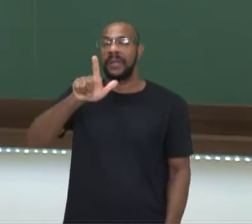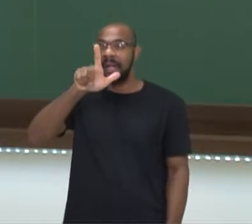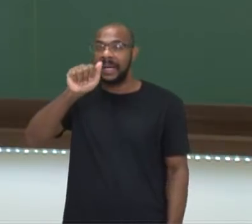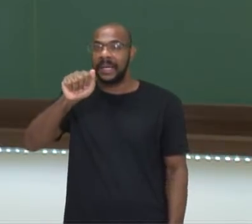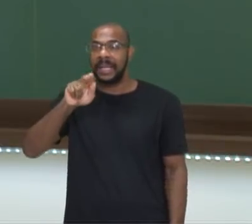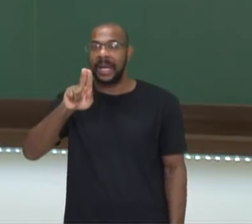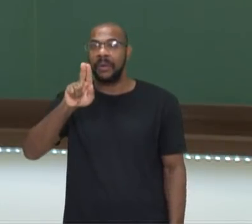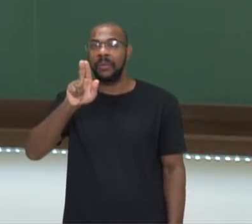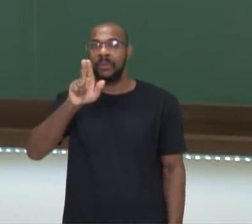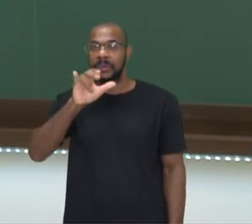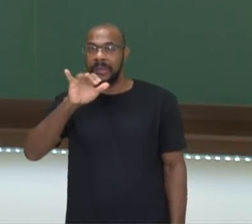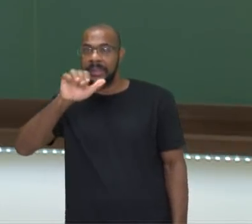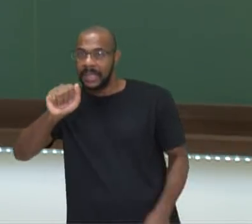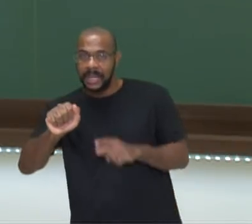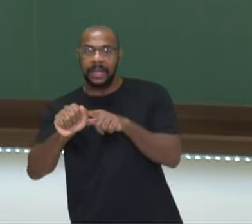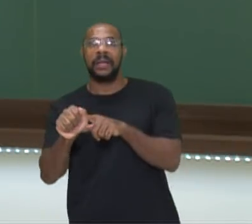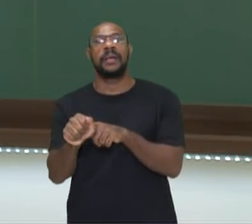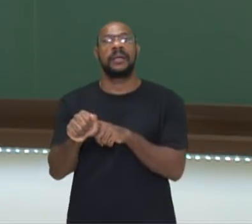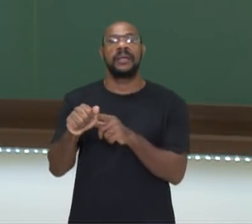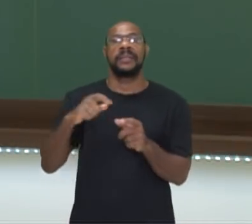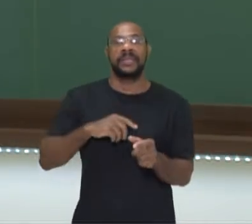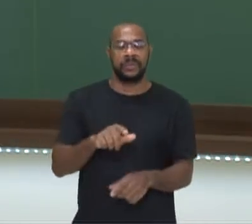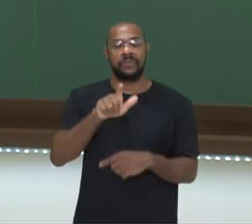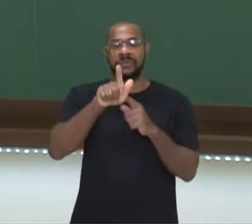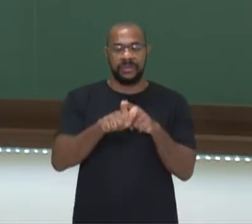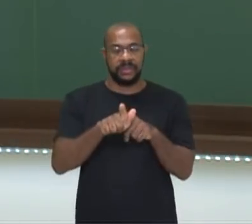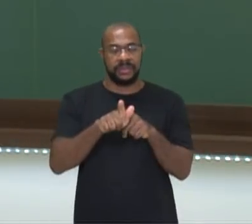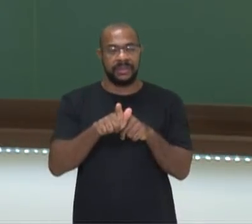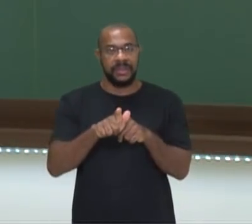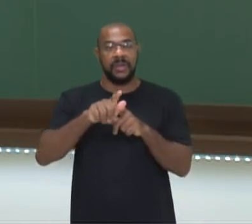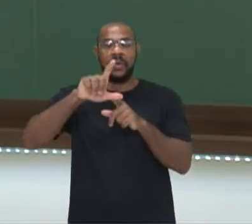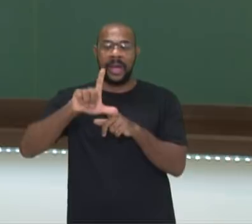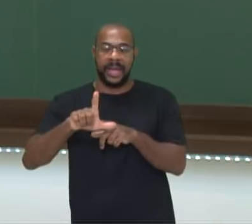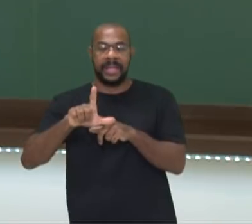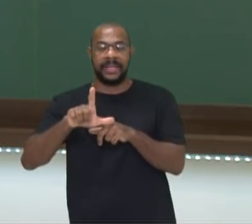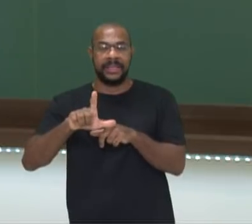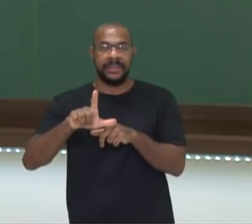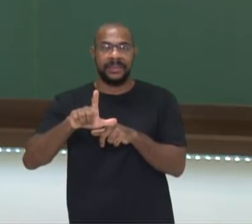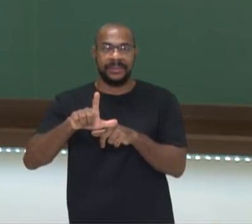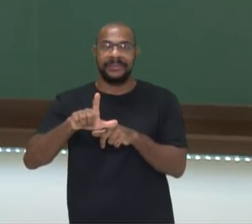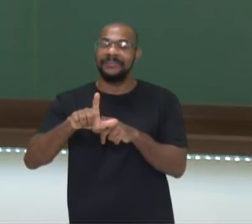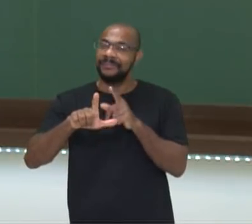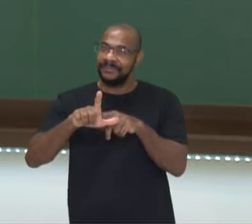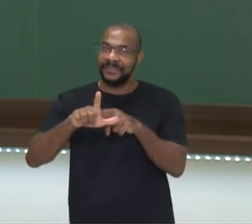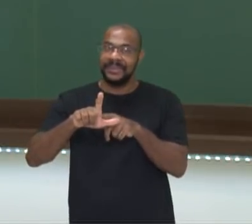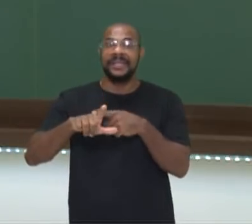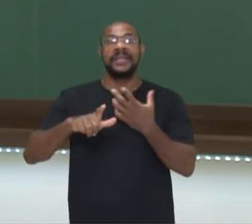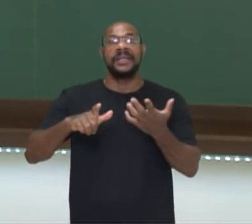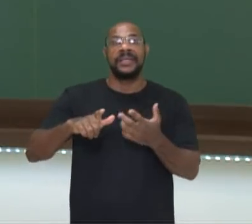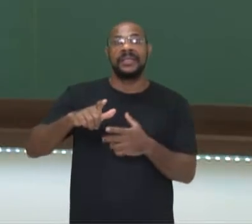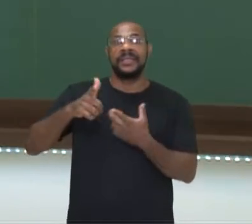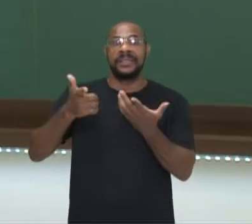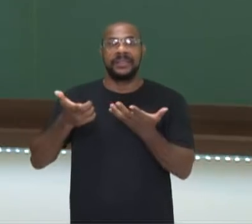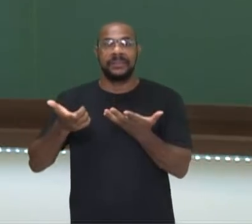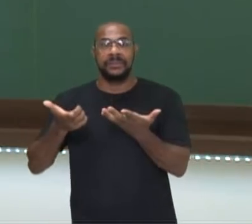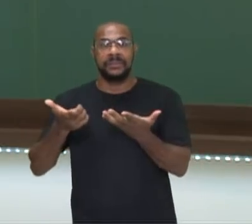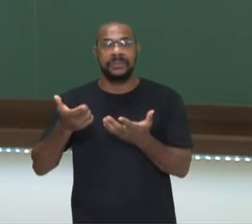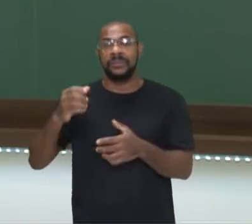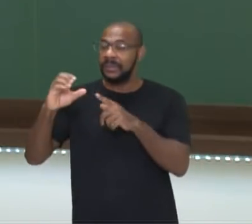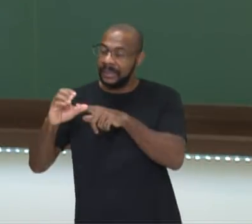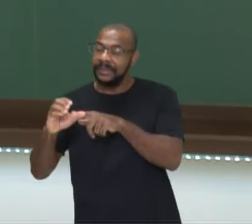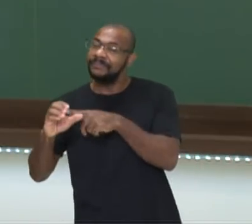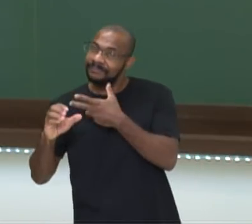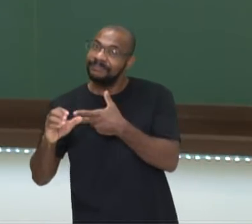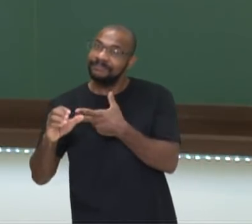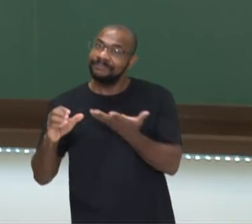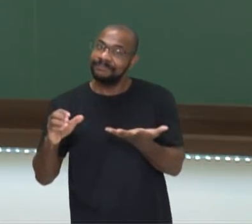tenho o G, o L e o C de consoante. E tenho 2 vezes o A, o